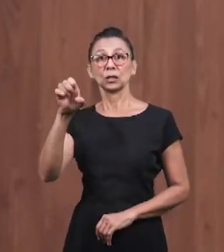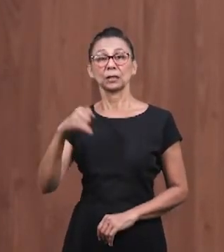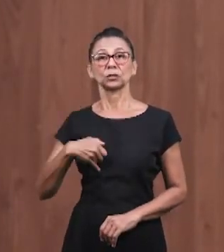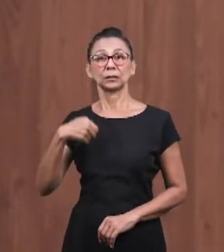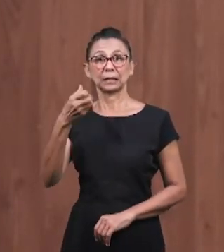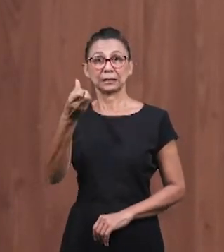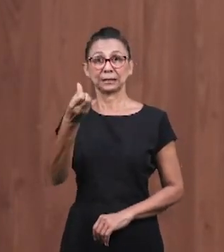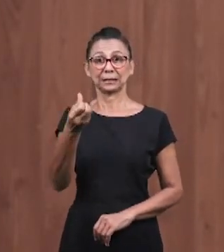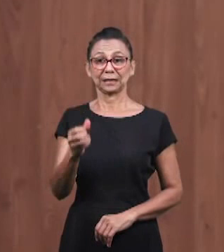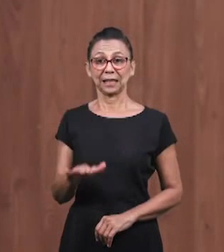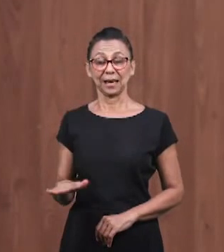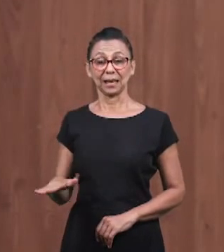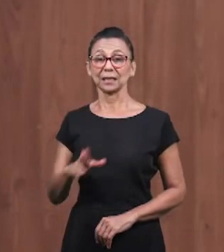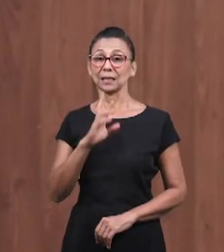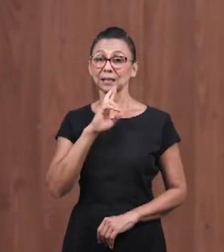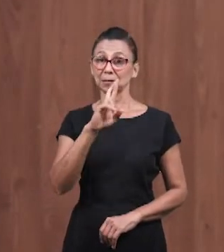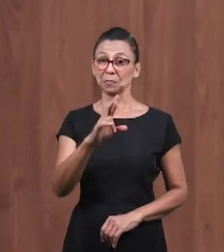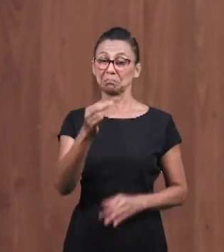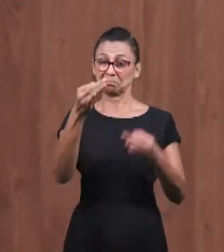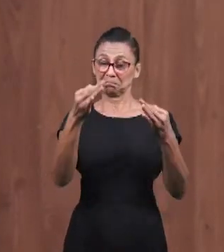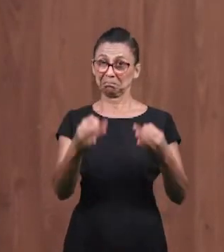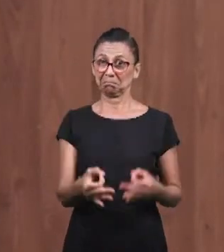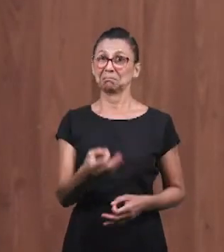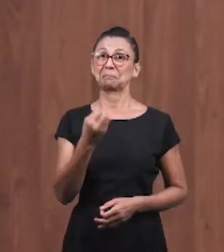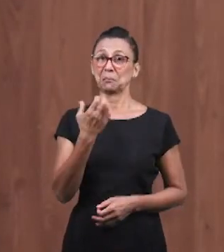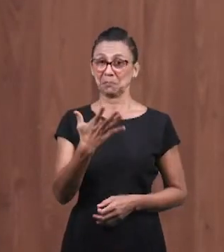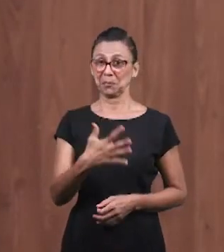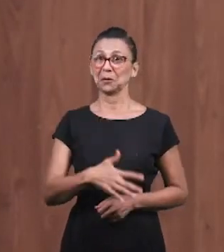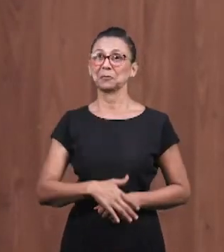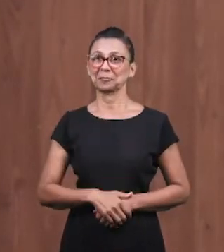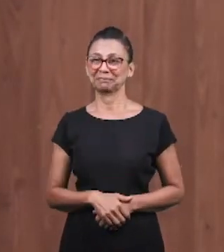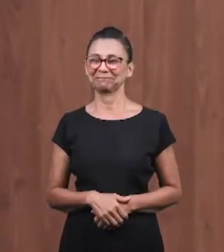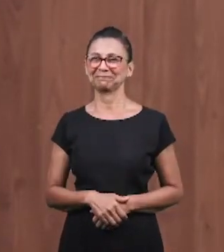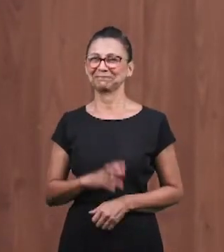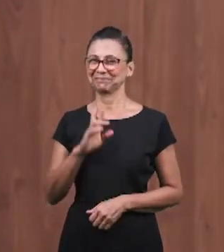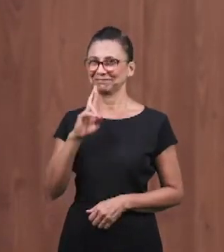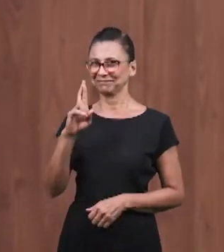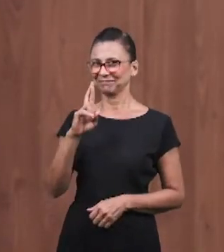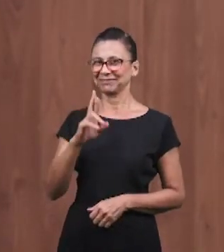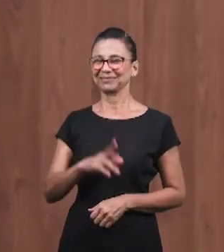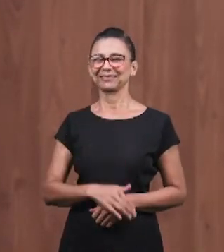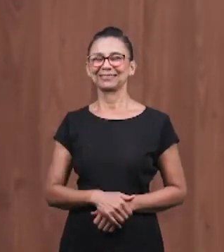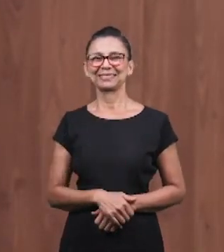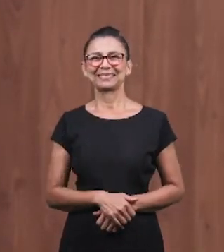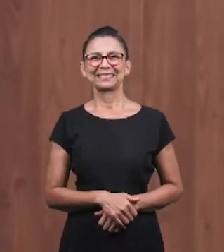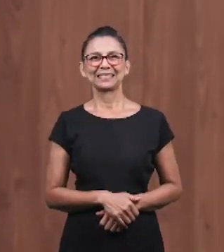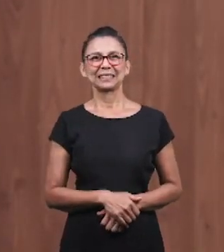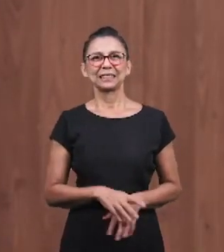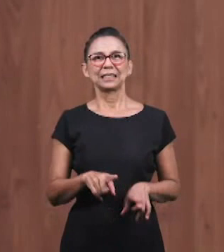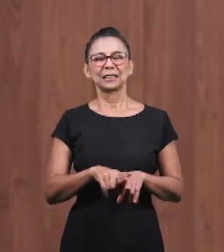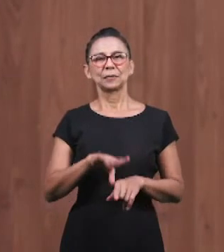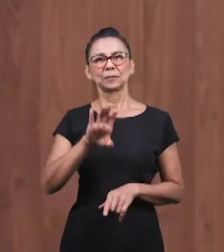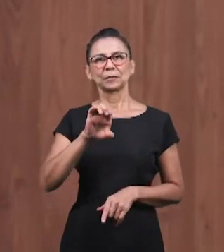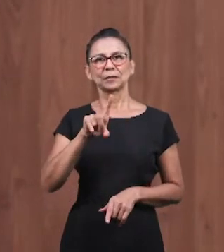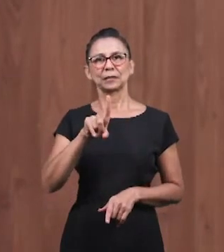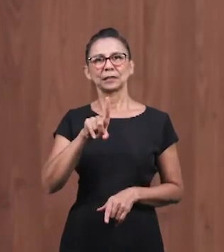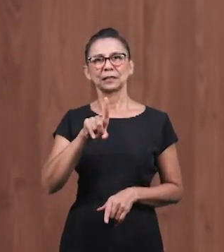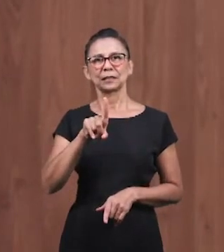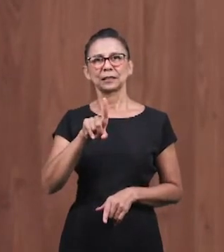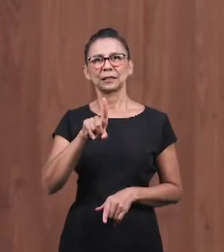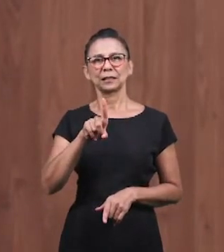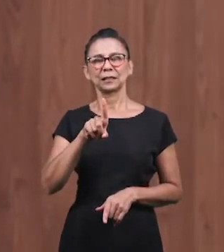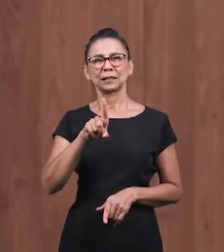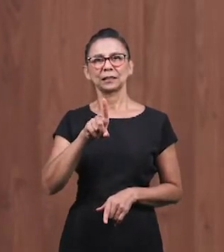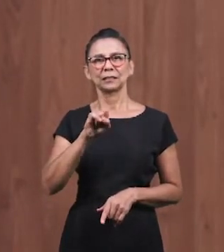anos, deu então à sua mãe quando ela fez a pergunta. Muito bem, a Jade, a sua resposta. A nossa irmã Ediane também fez